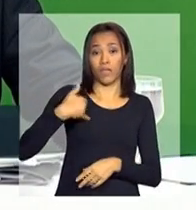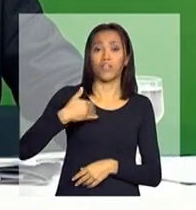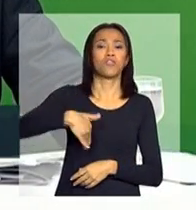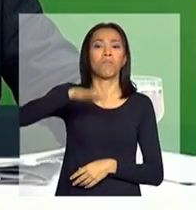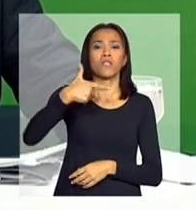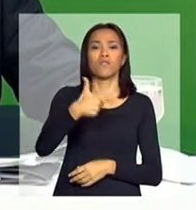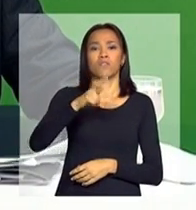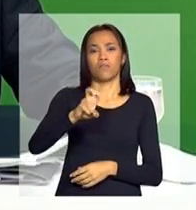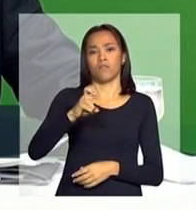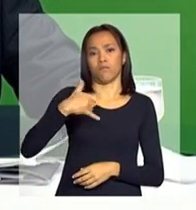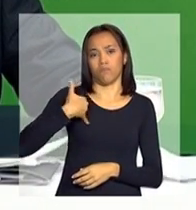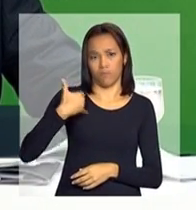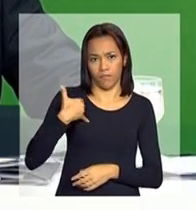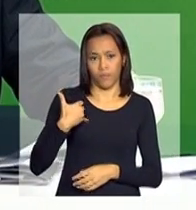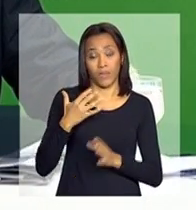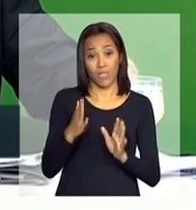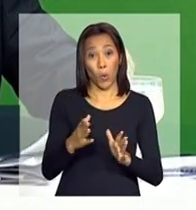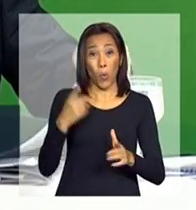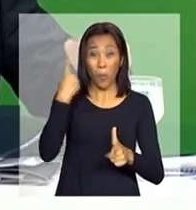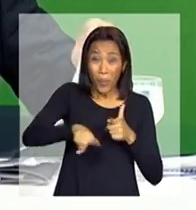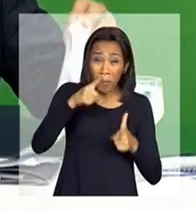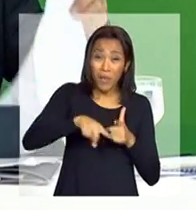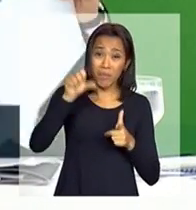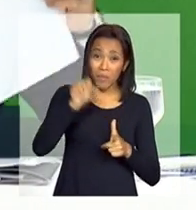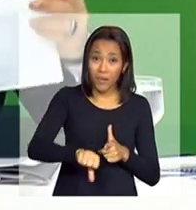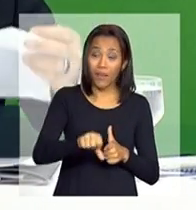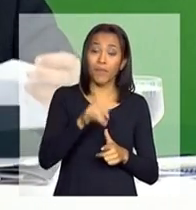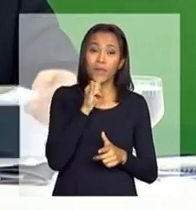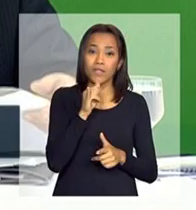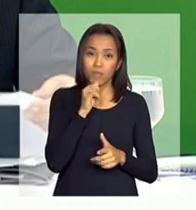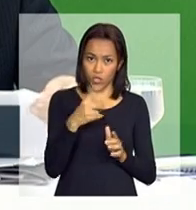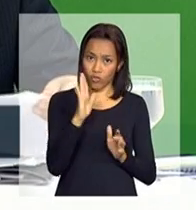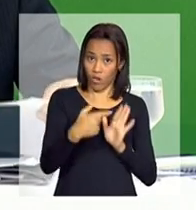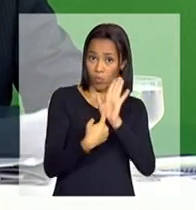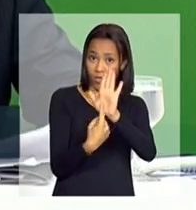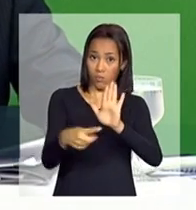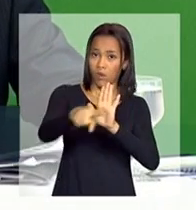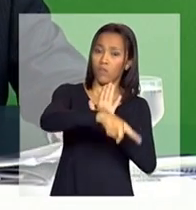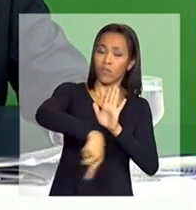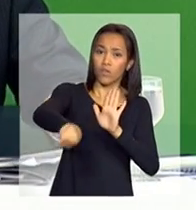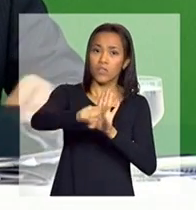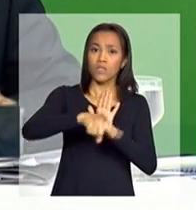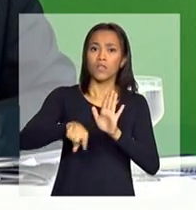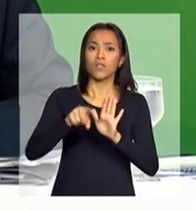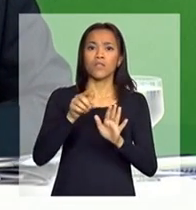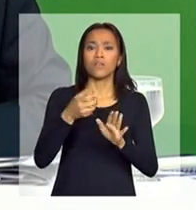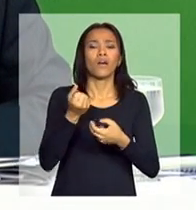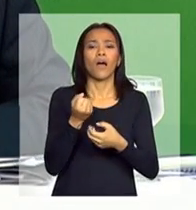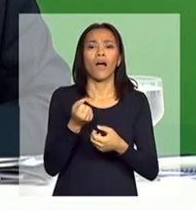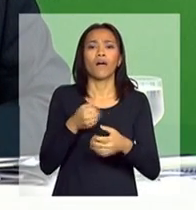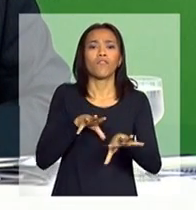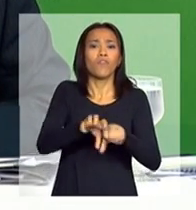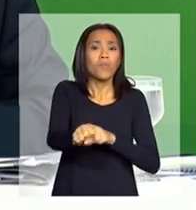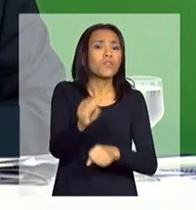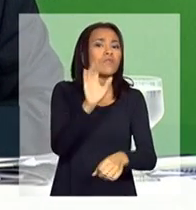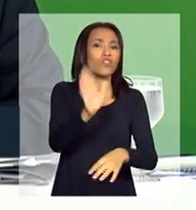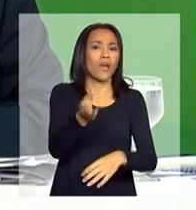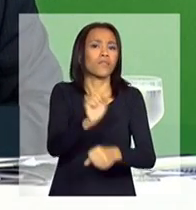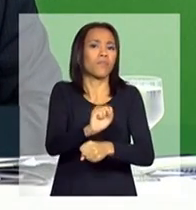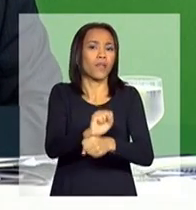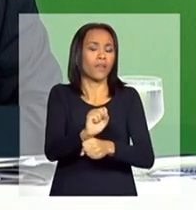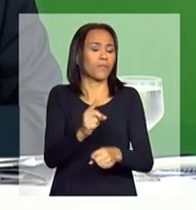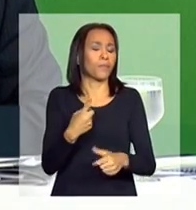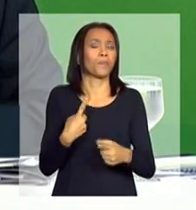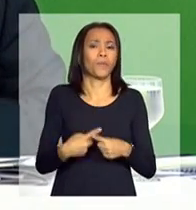agora O mais grave tá nos anos de escolaridade esperado que é aquele gráfico que eu mostrei para vocês por quê